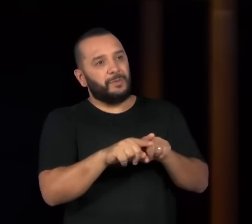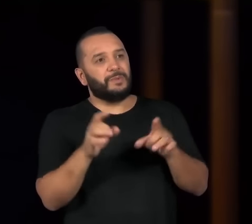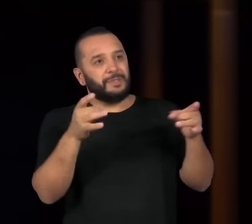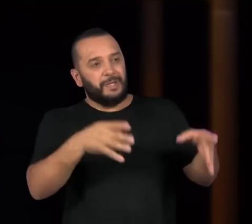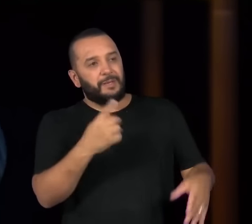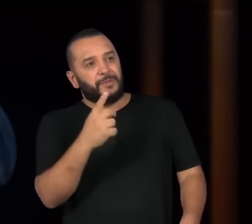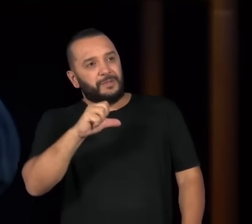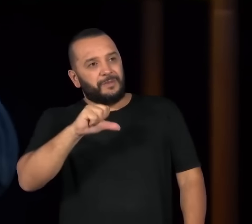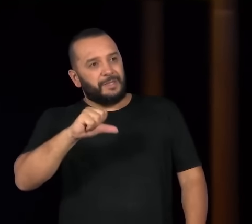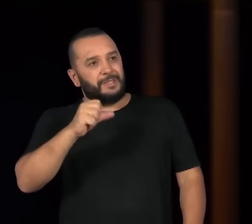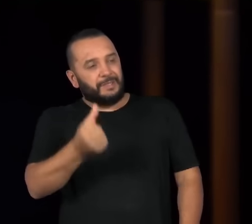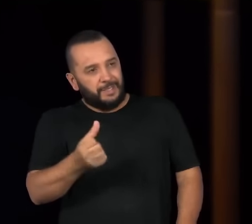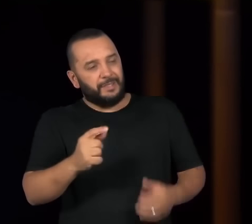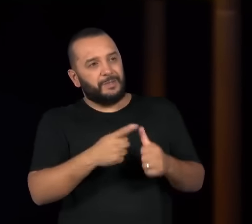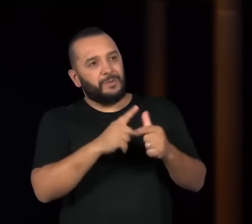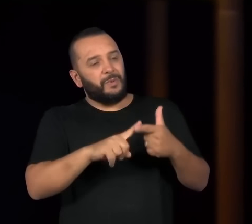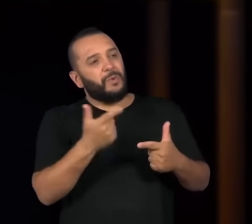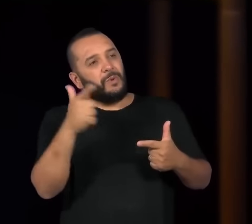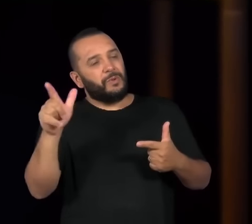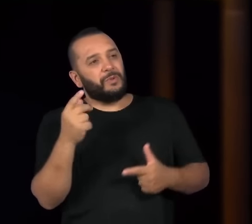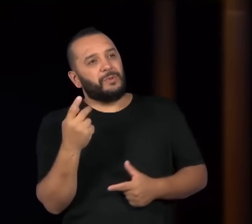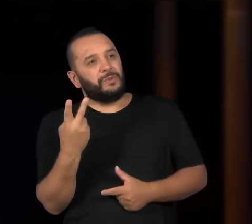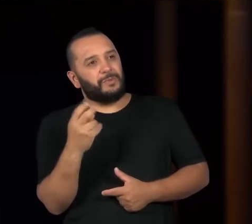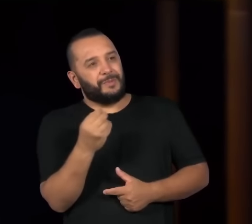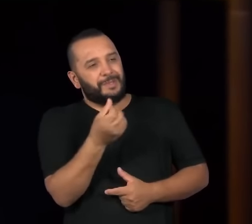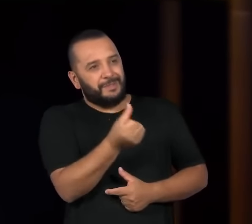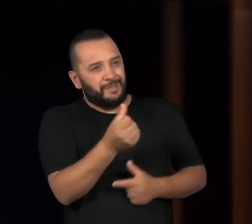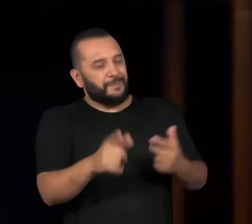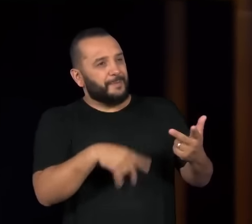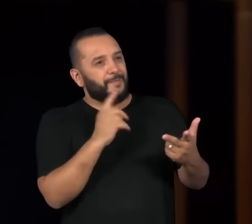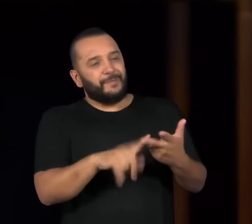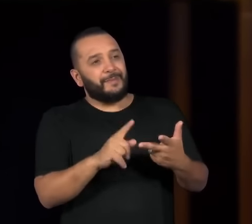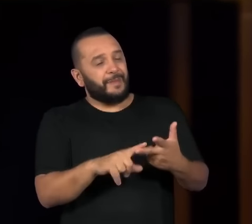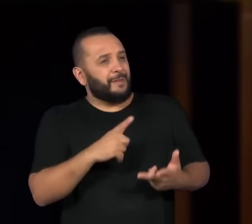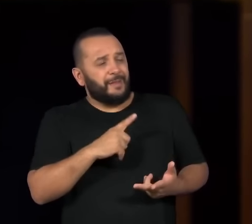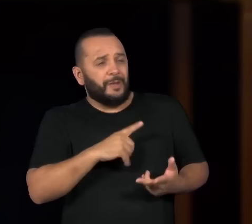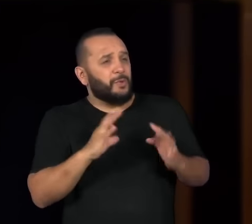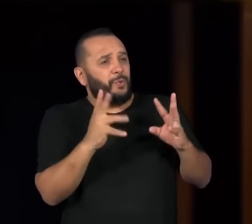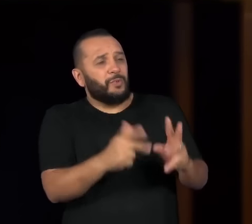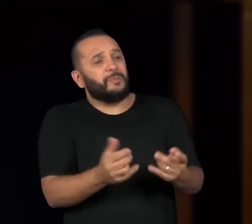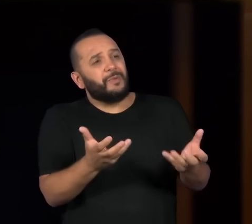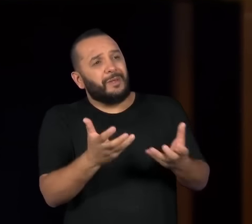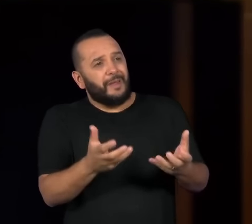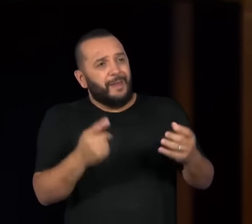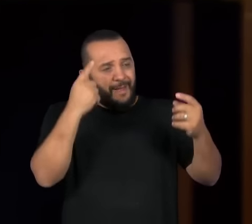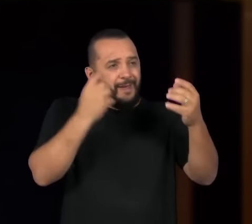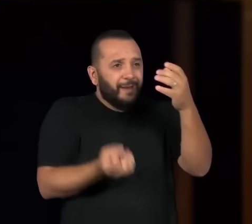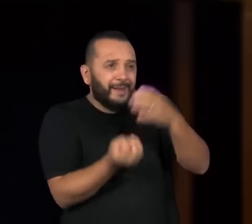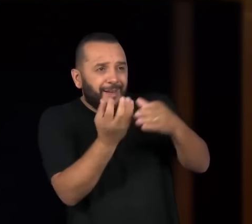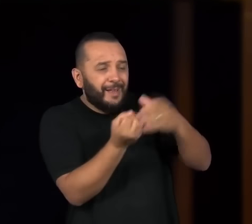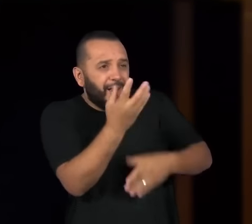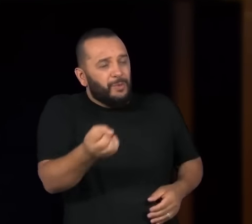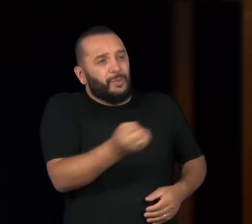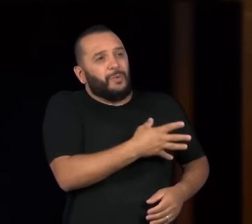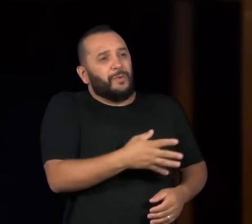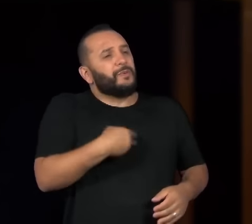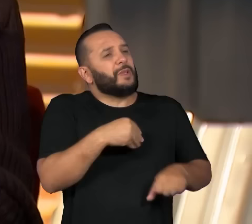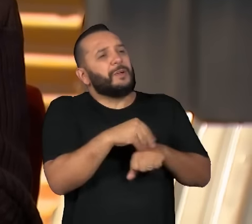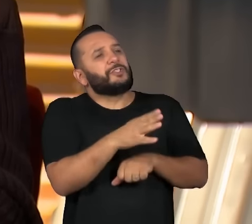outro em 2006. Isso. E tem aquilo que todo mundo hoje busca, que é a reinvenção. Dá uma